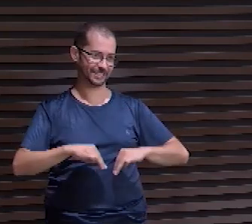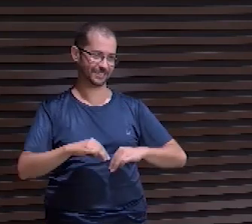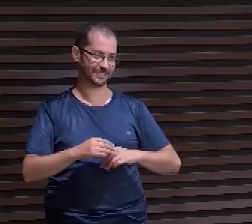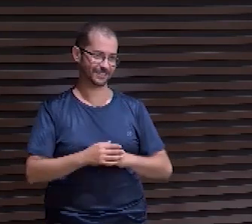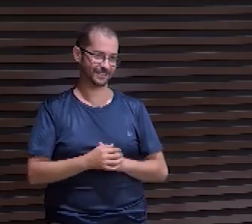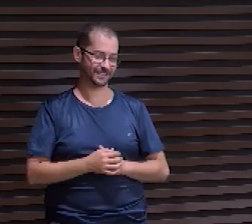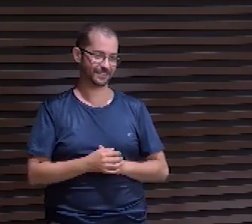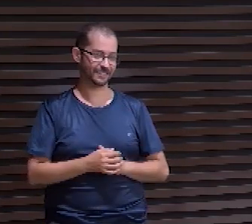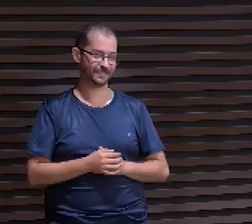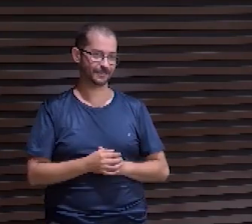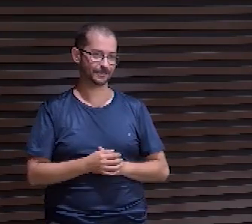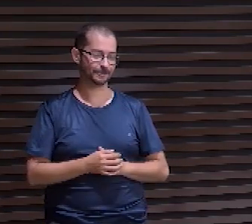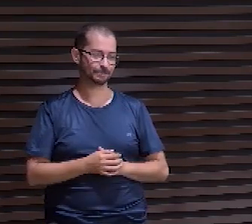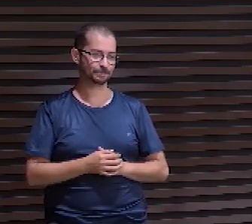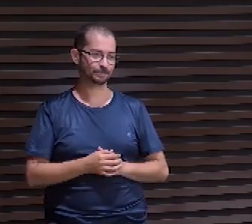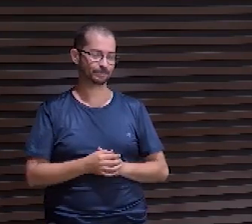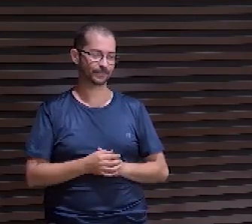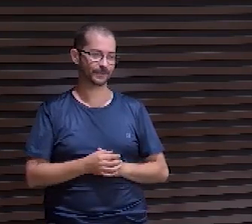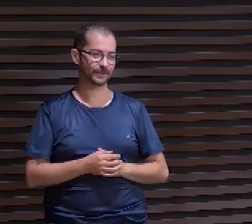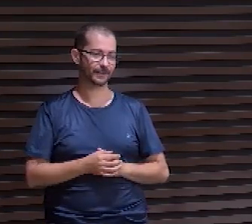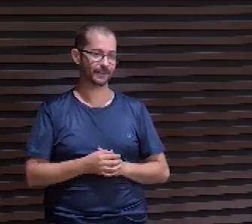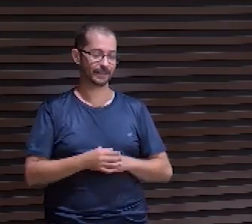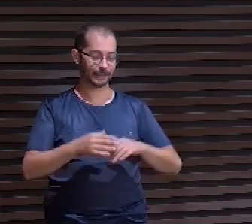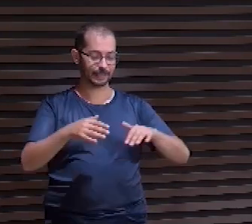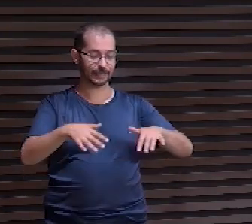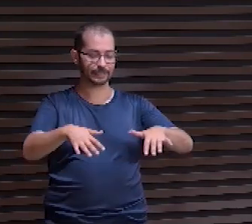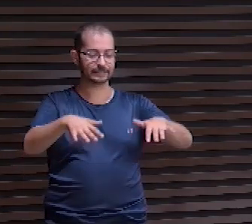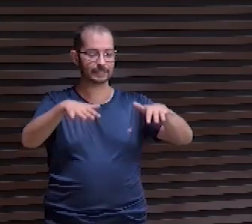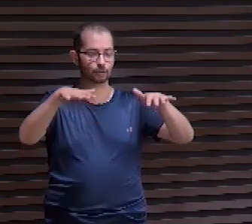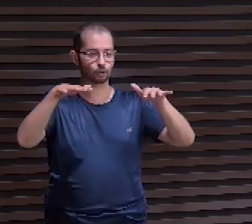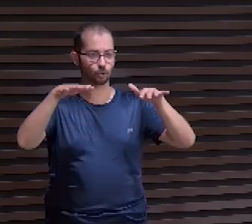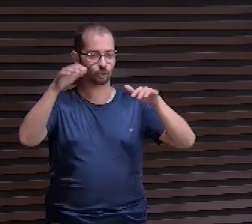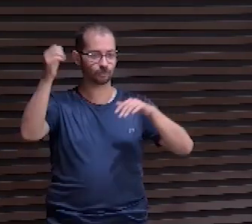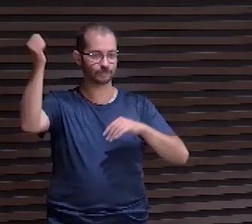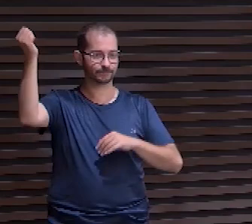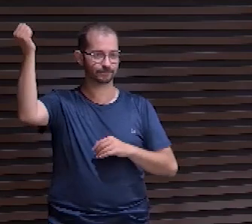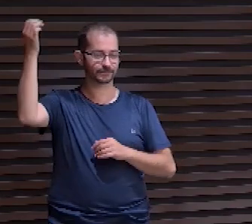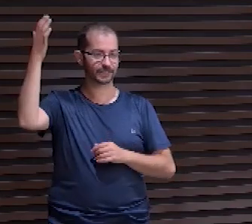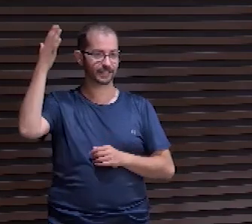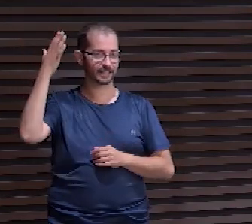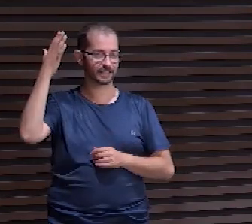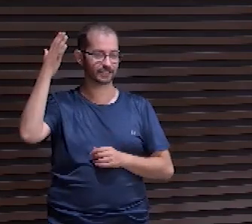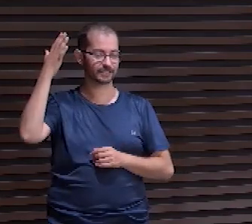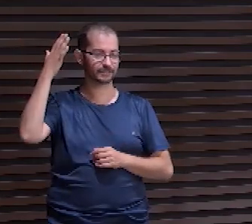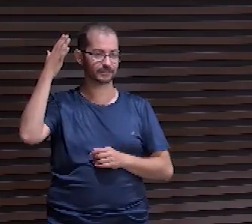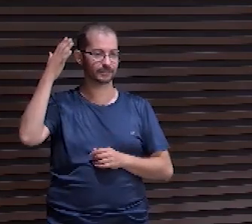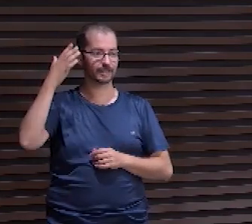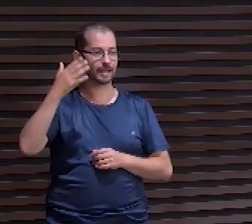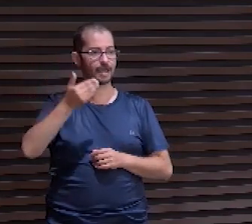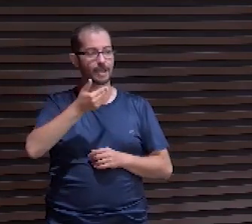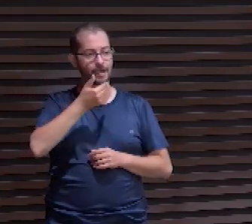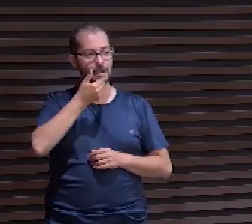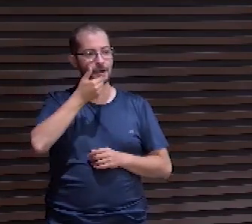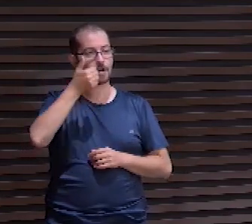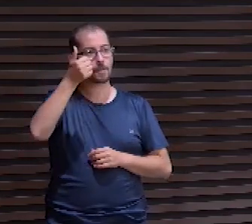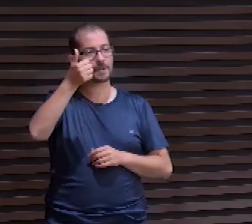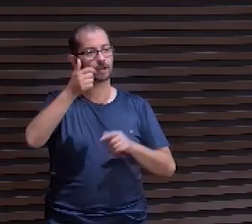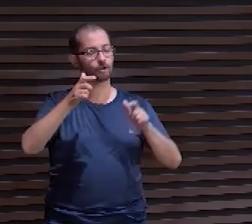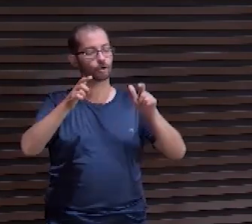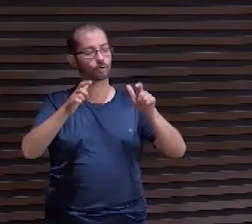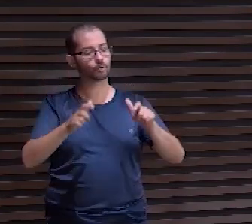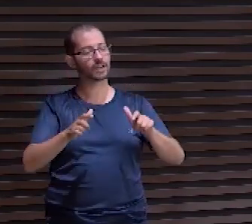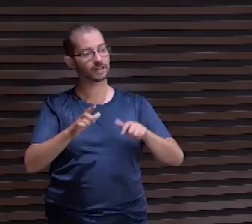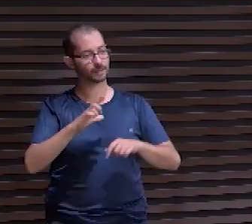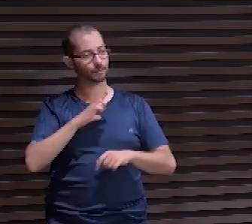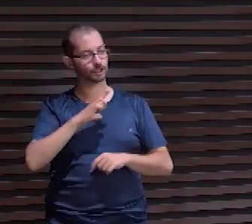Este trono da graça é o melhor lugar que você pode encontrar nesse